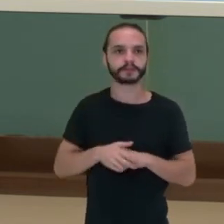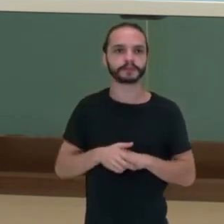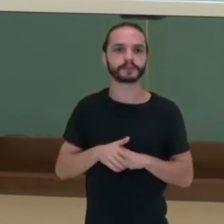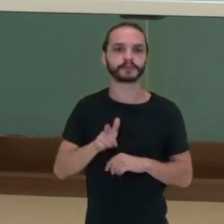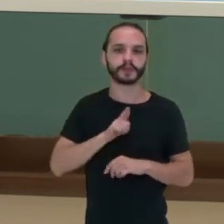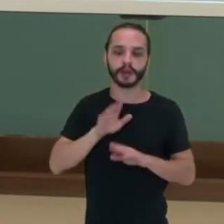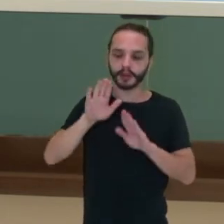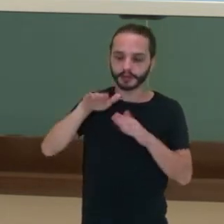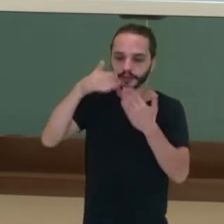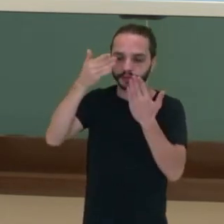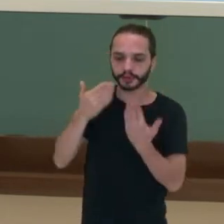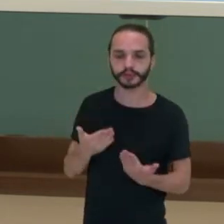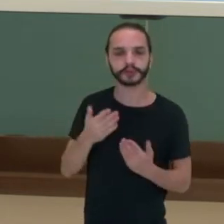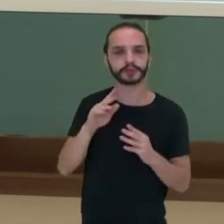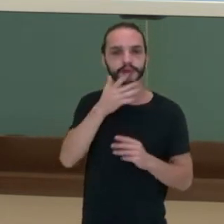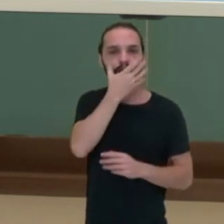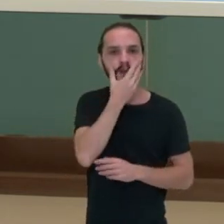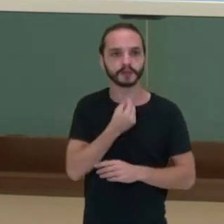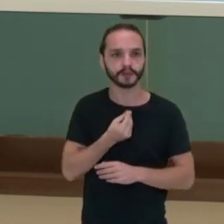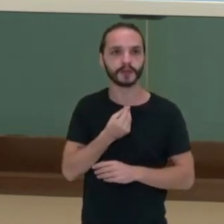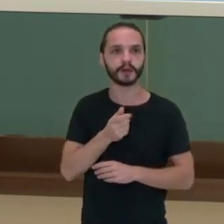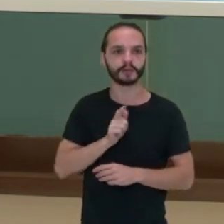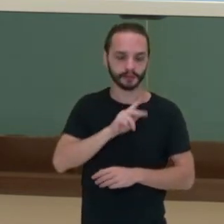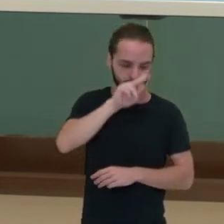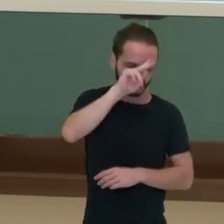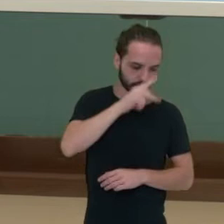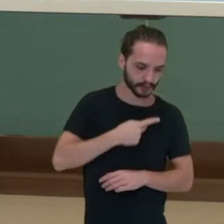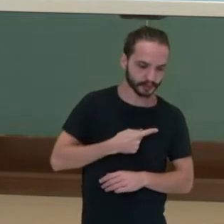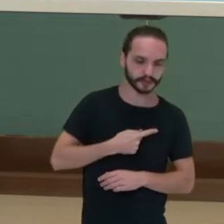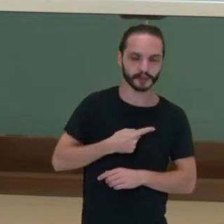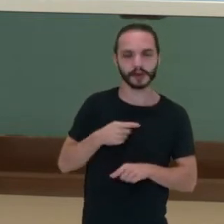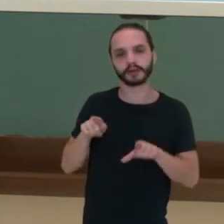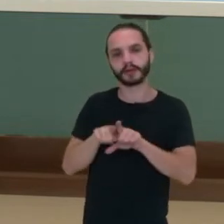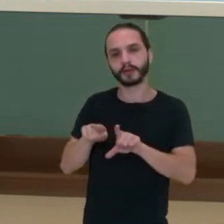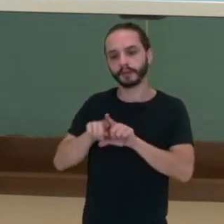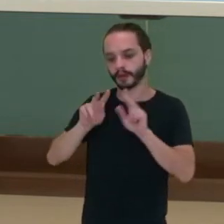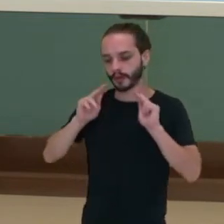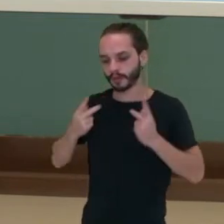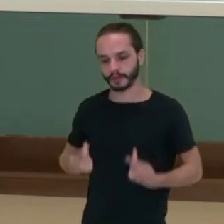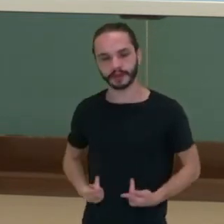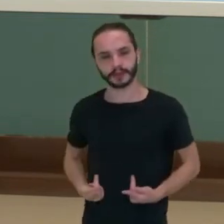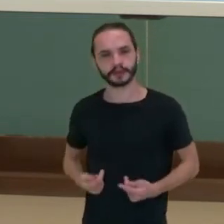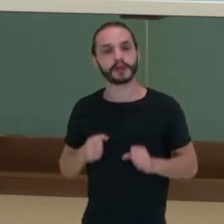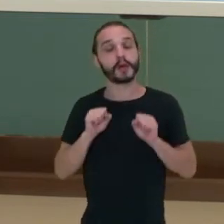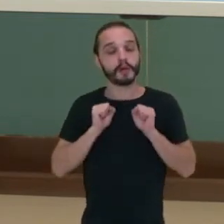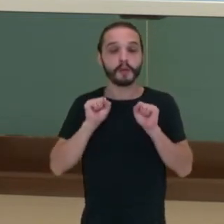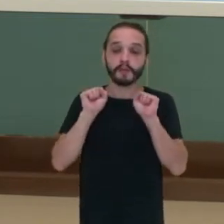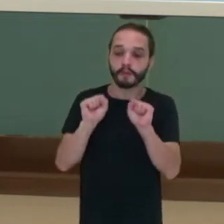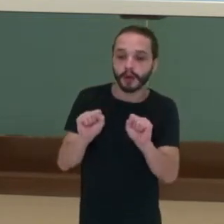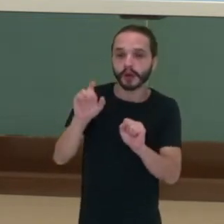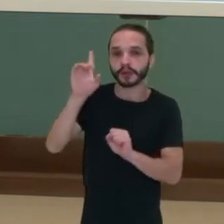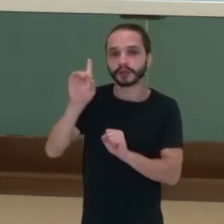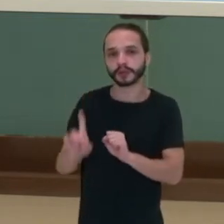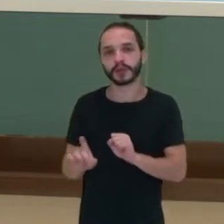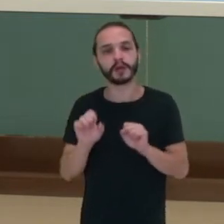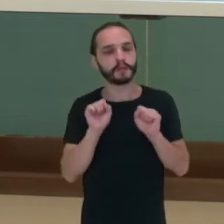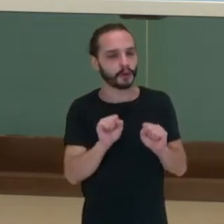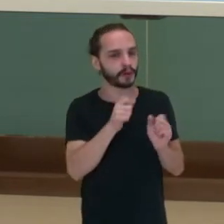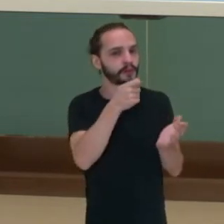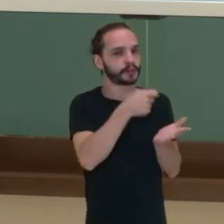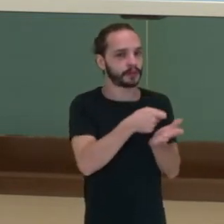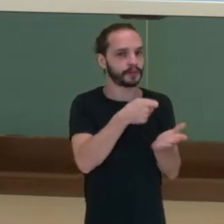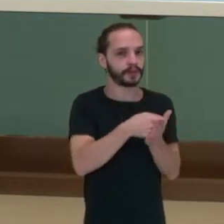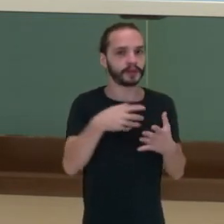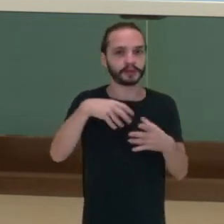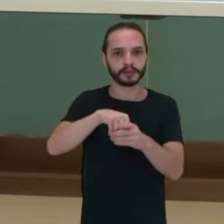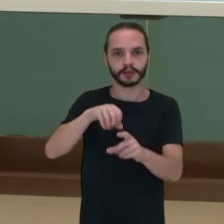homem, individualismo, humanismo, ou seja, você agora tem direitos e deveres perante uma sociedade. Então você pode ter direitos, como você pode ter deveres também. Nós